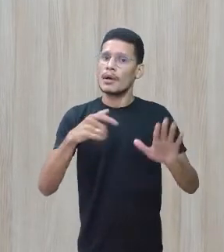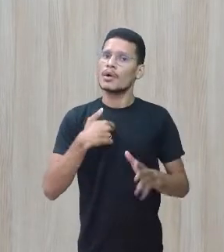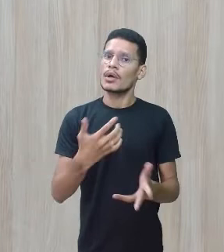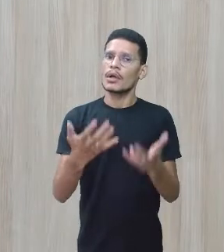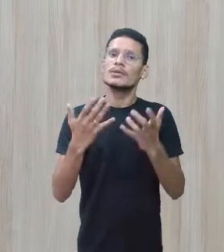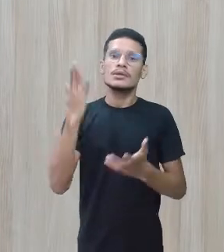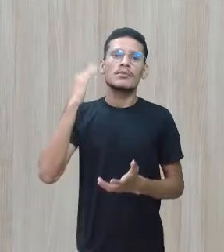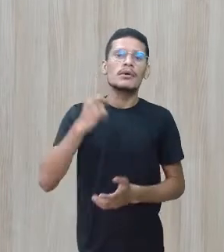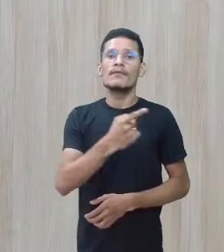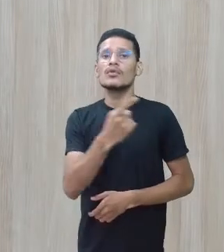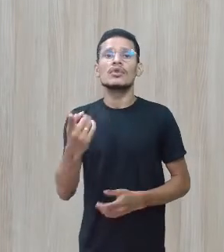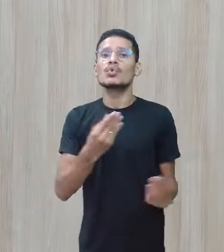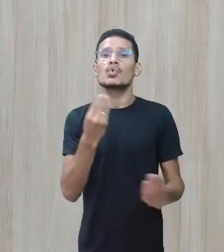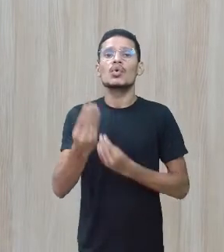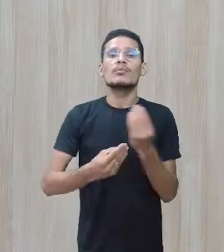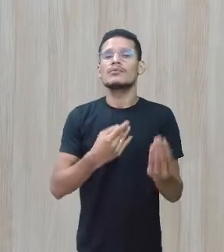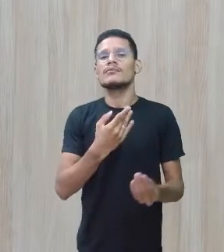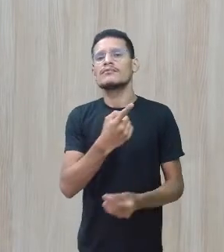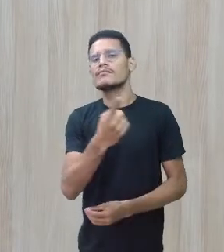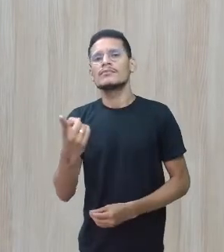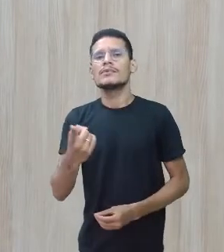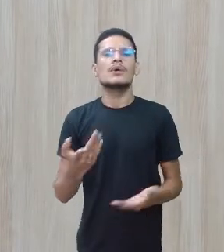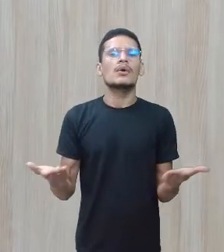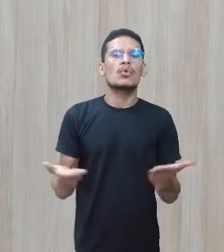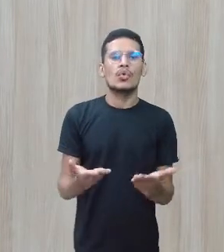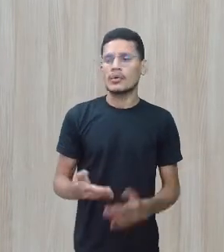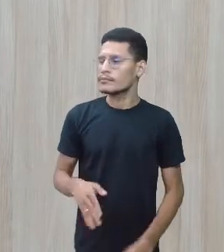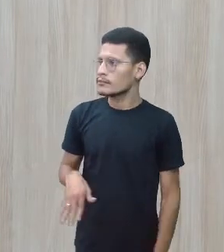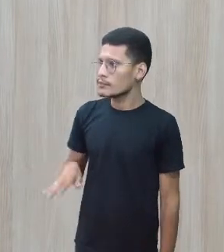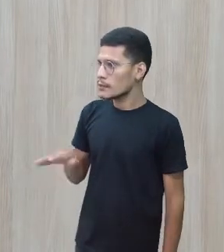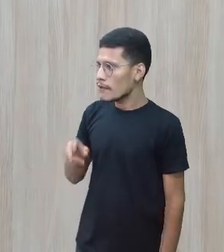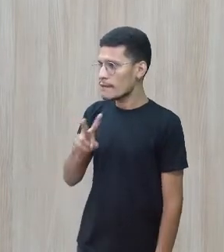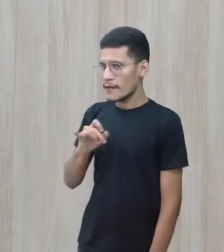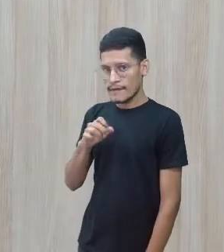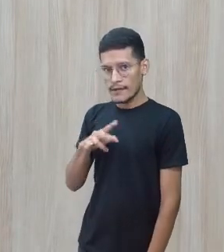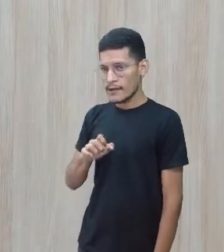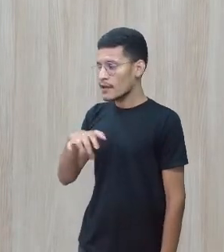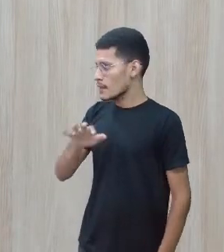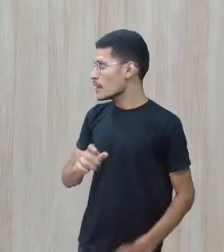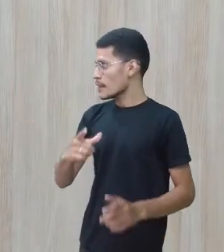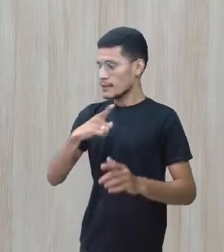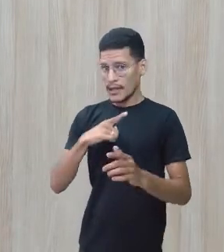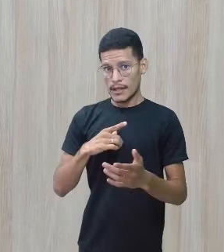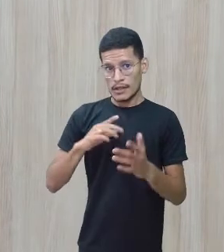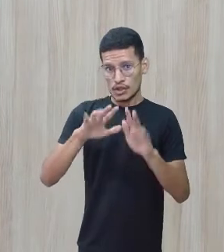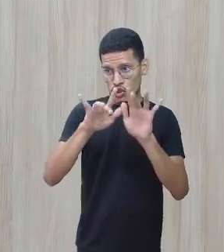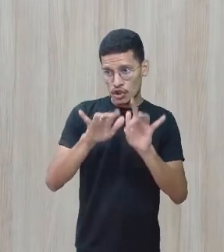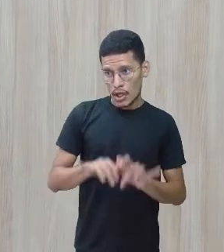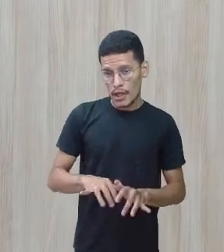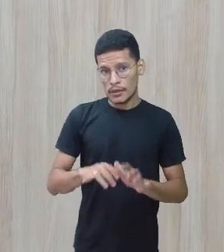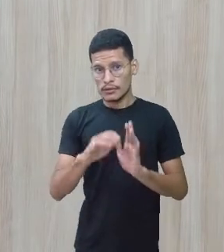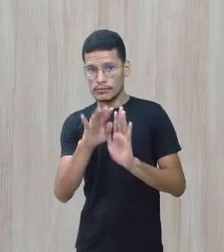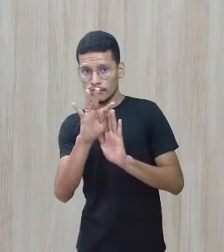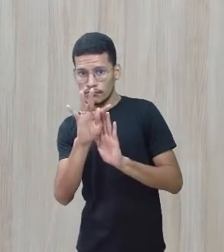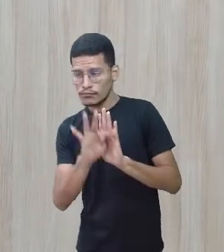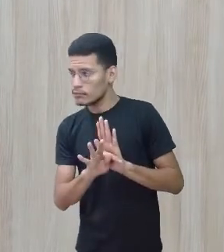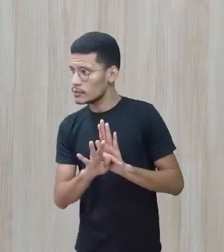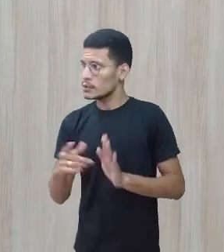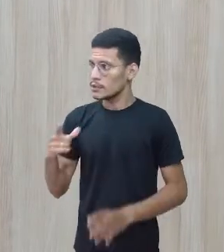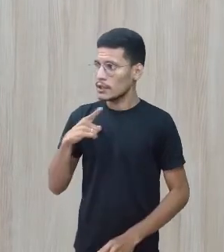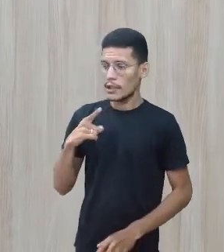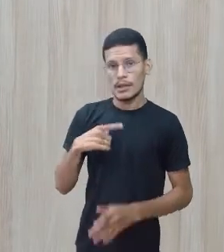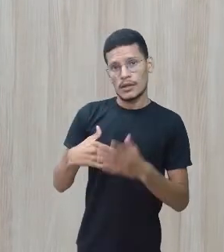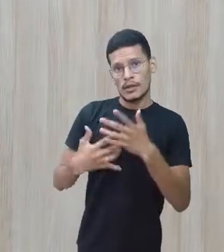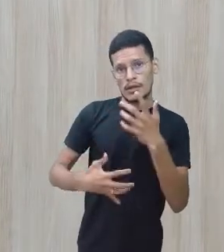vocês, como é que vocês estão agora. Professora Vivi, será que tem alguma coisa no chat, algum comentário, um